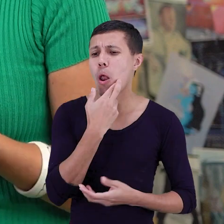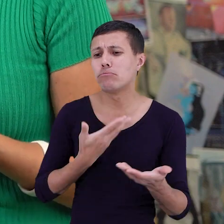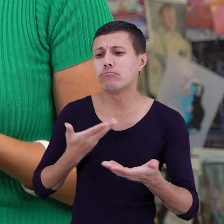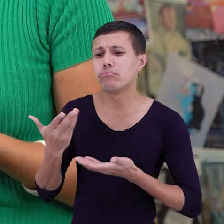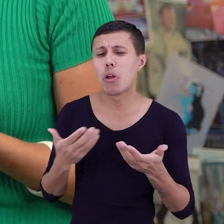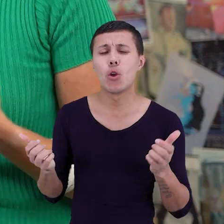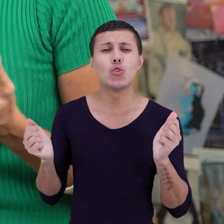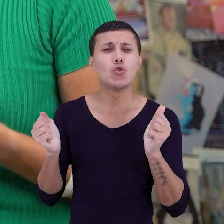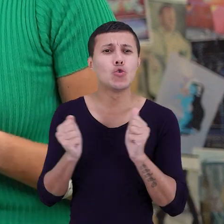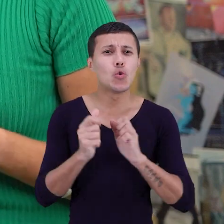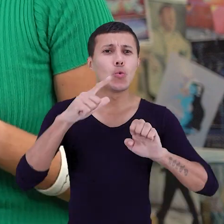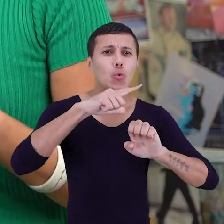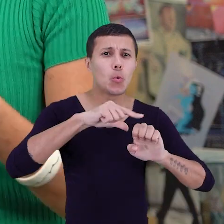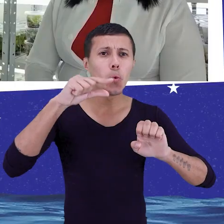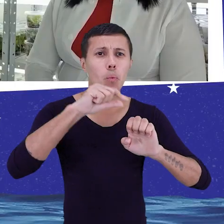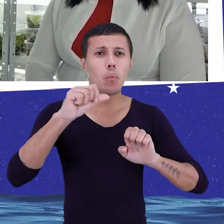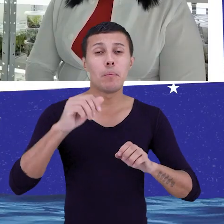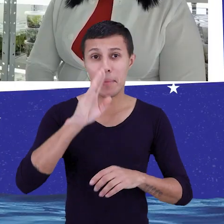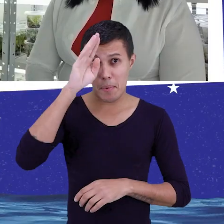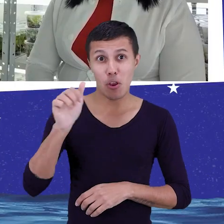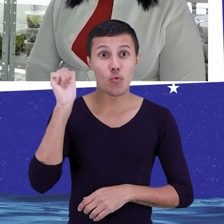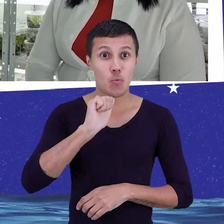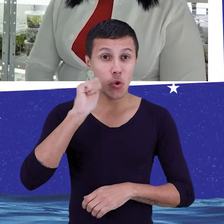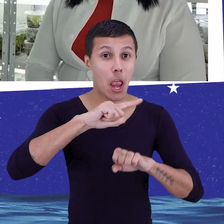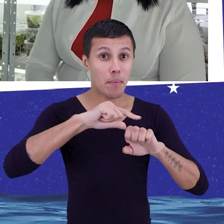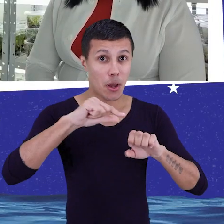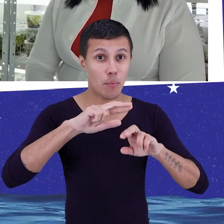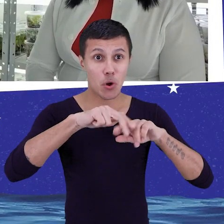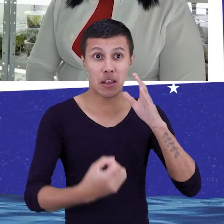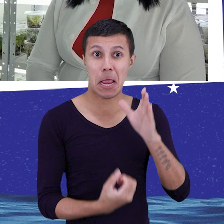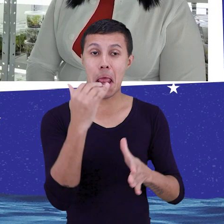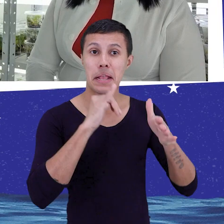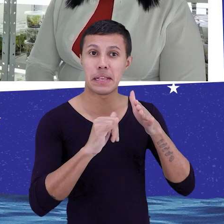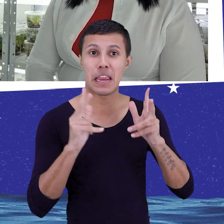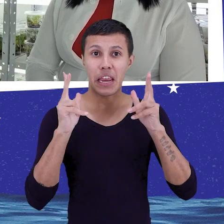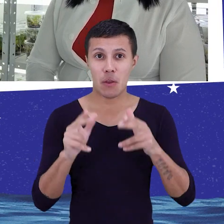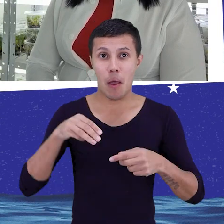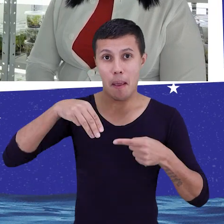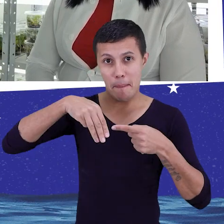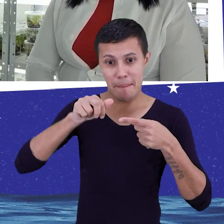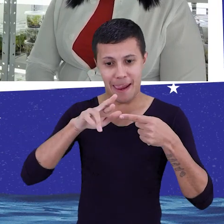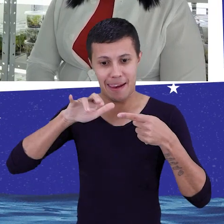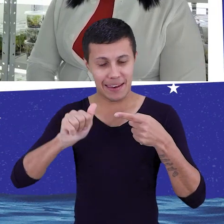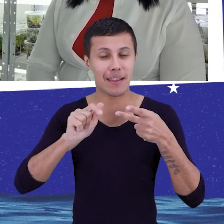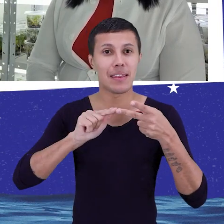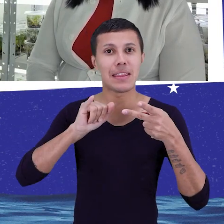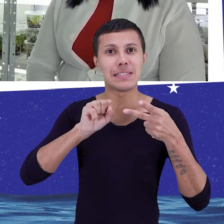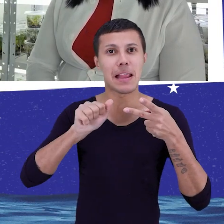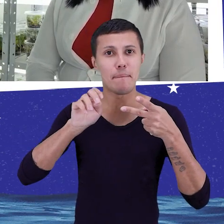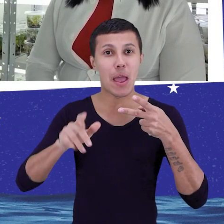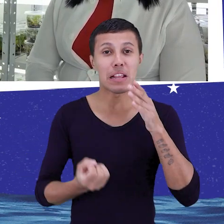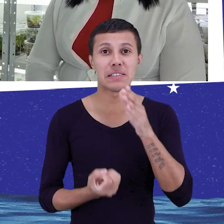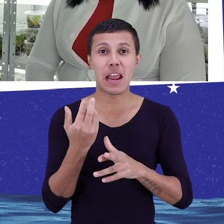os empreendedores, em especial as empreendedoras que estão à frente de startups como a Maria Araújo e a Isabel Garcia, que fundaram